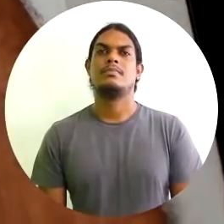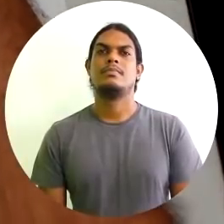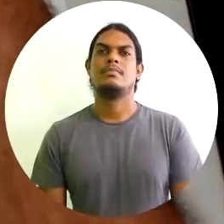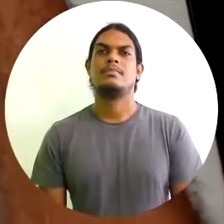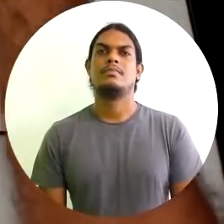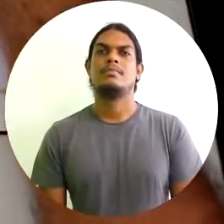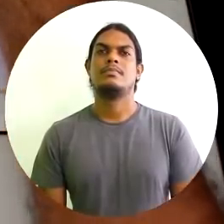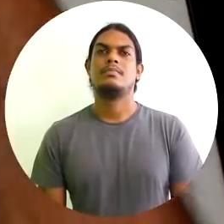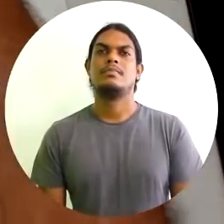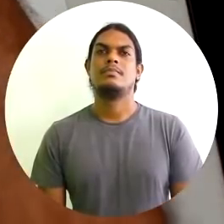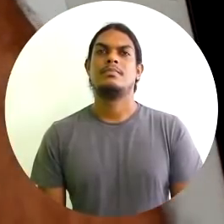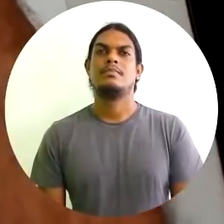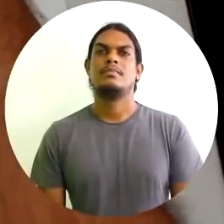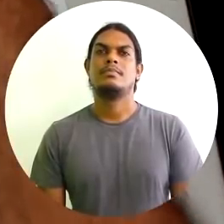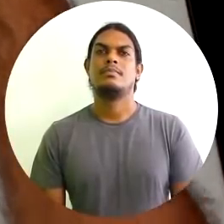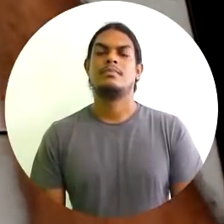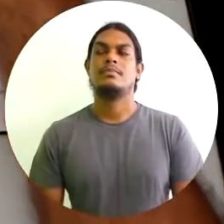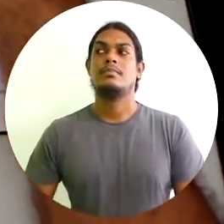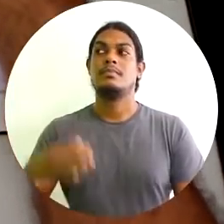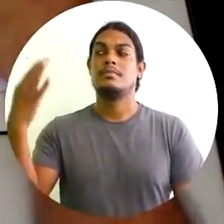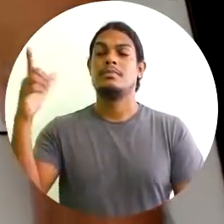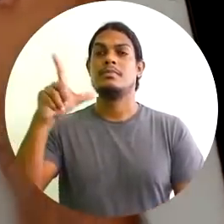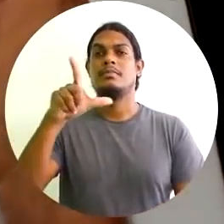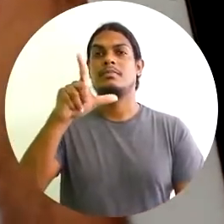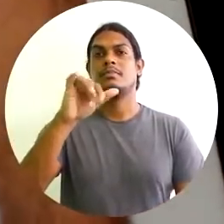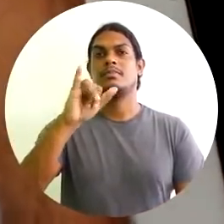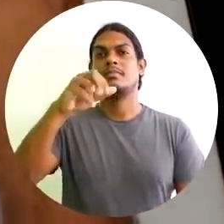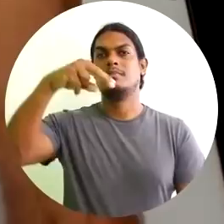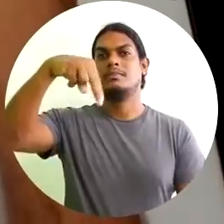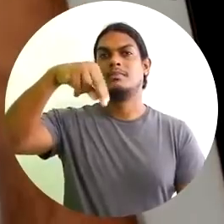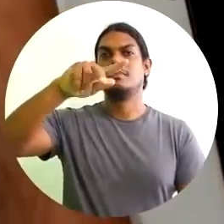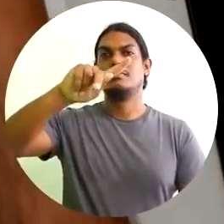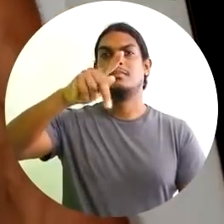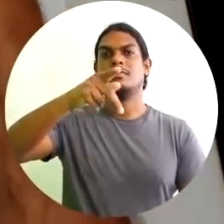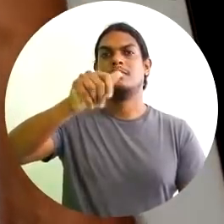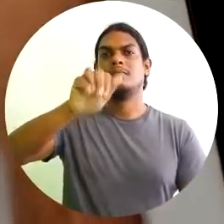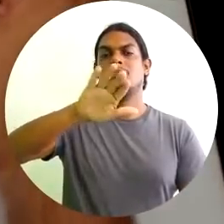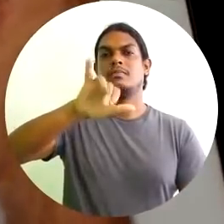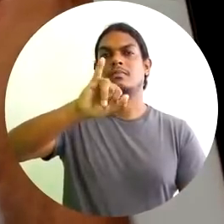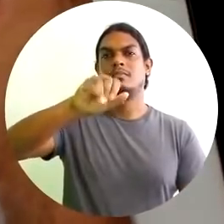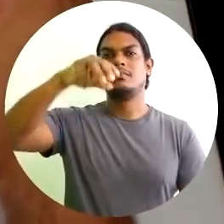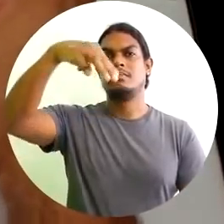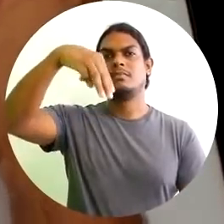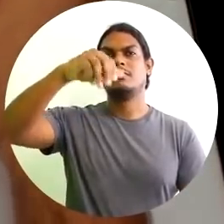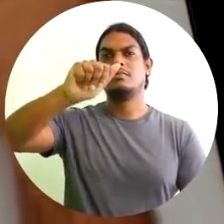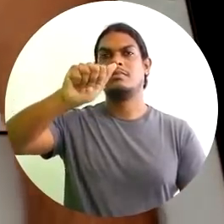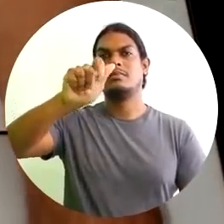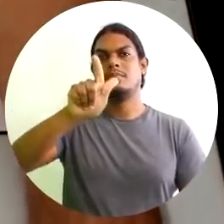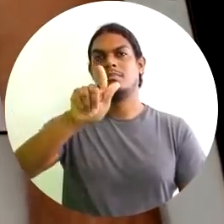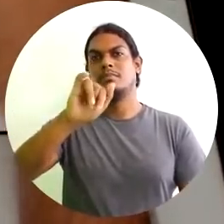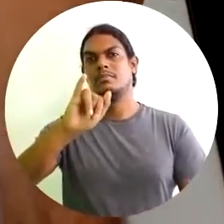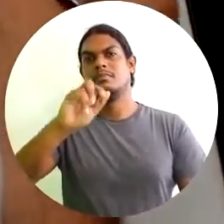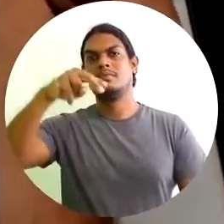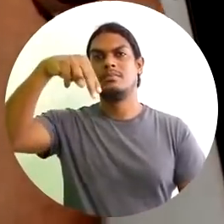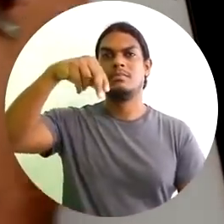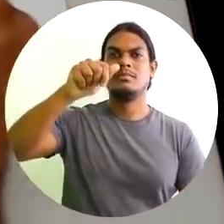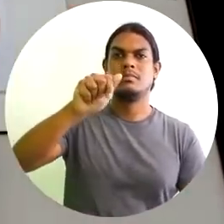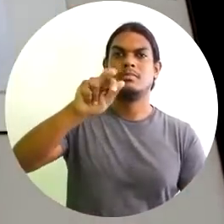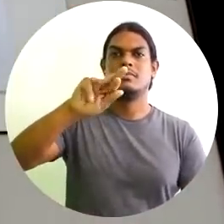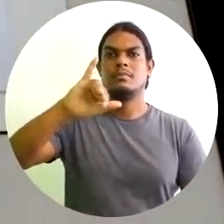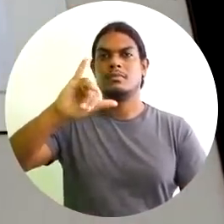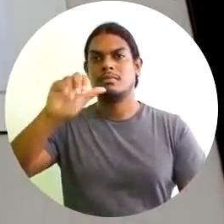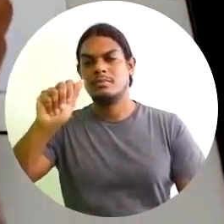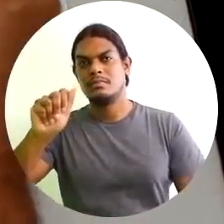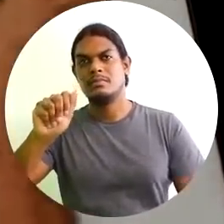puxa as linhas imaginárias e daqui de cima a gente puxa outras